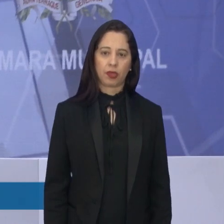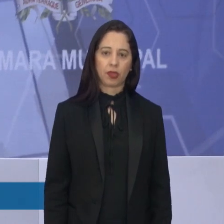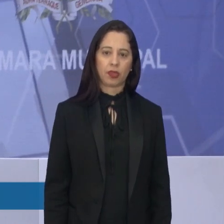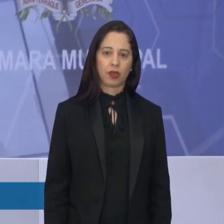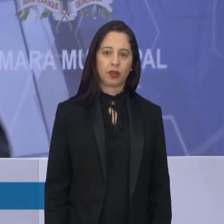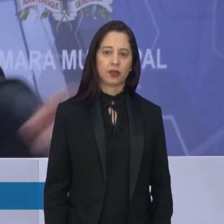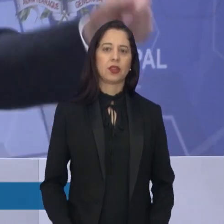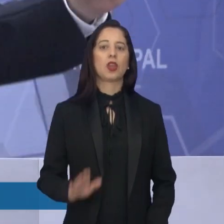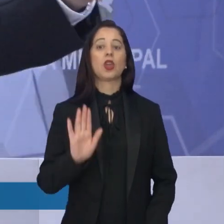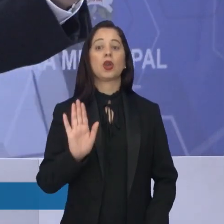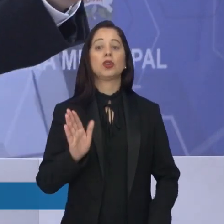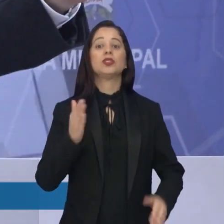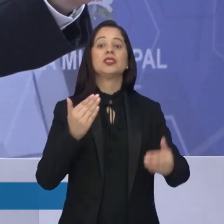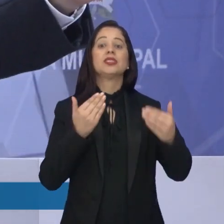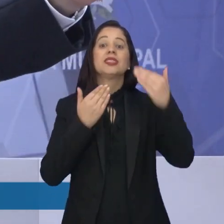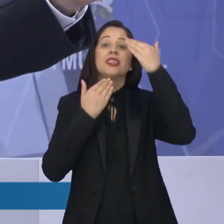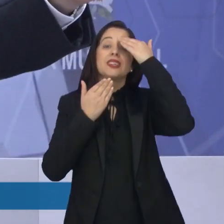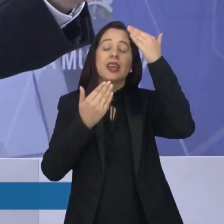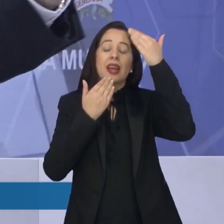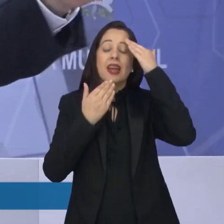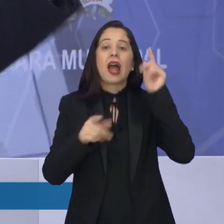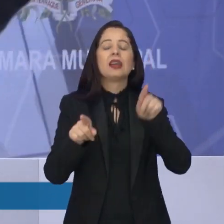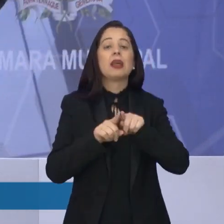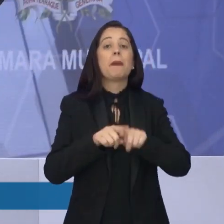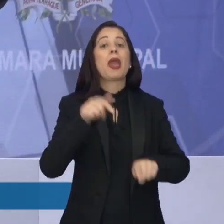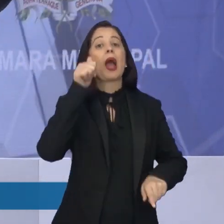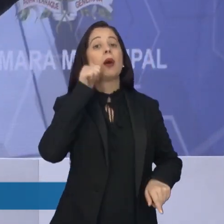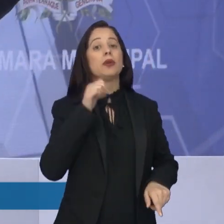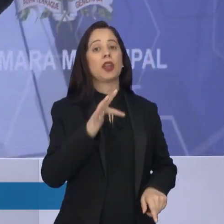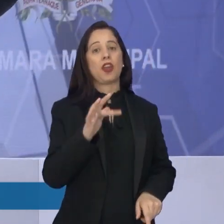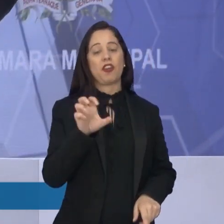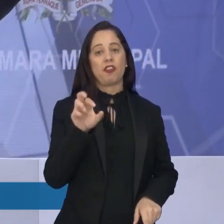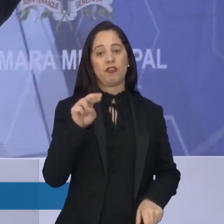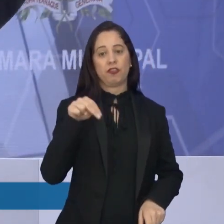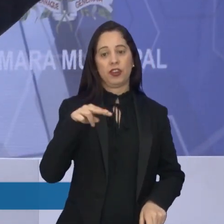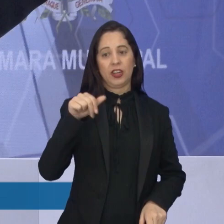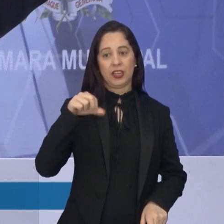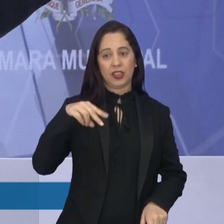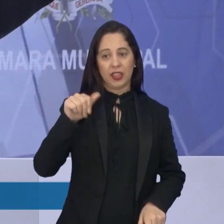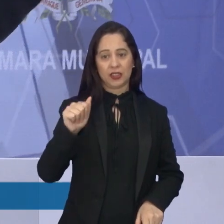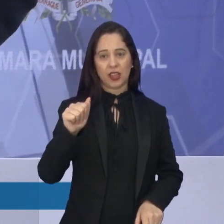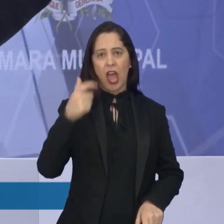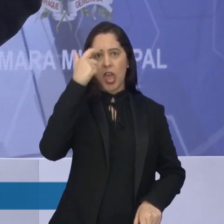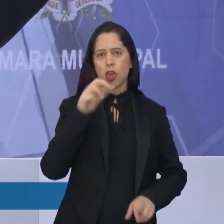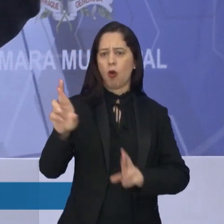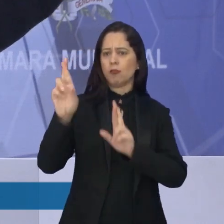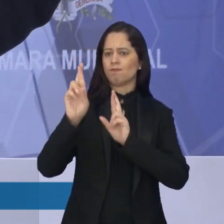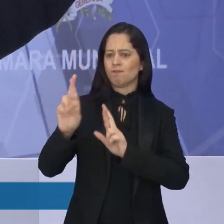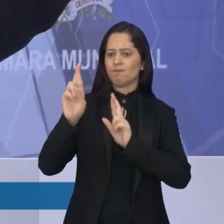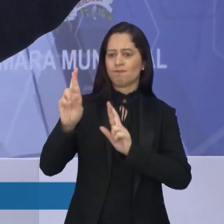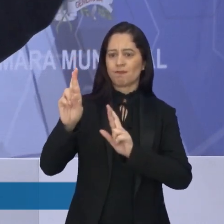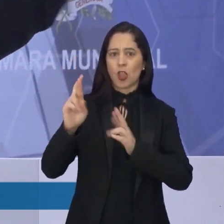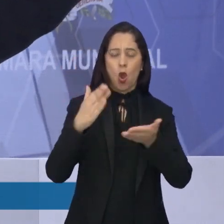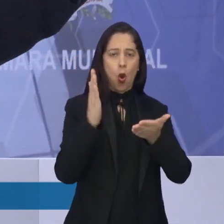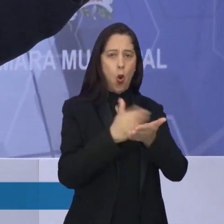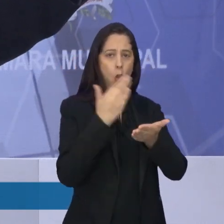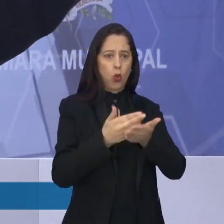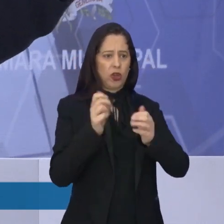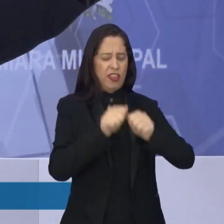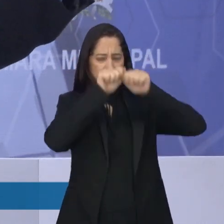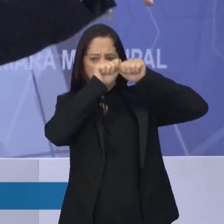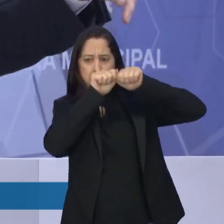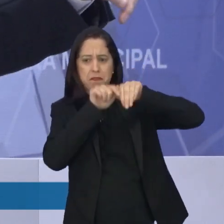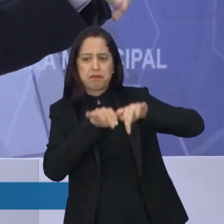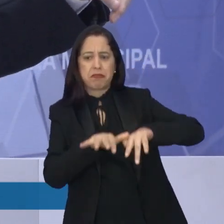feitos os agradecimentos, Fernanda, Fernanda, meus dedos estão cruzados. Teu livro há de receber o reconhecimento